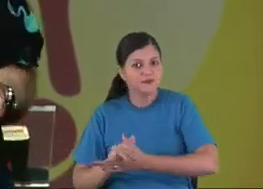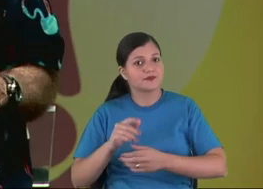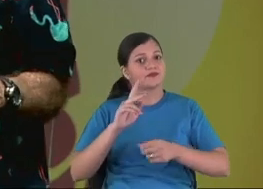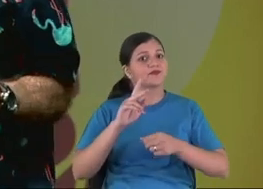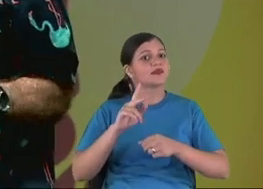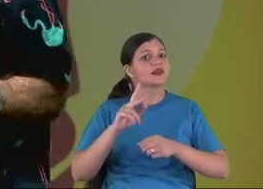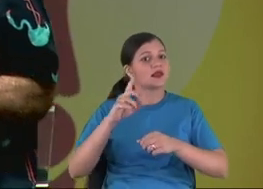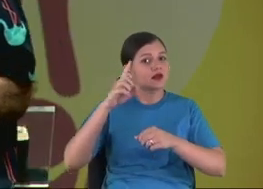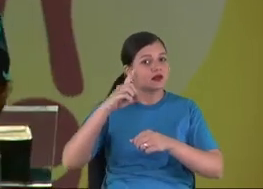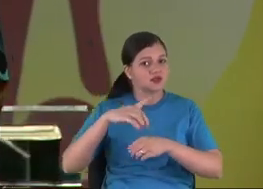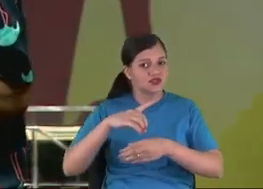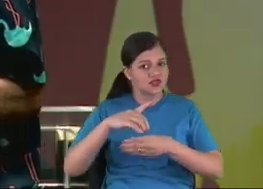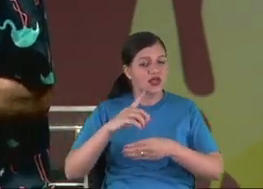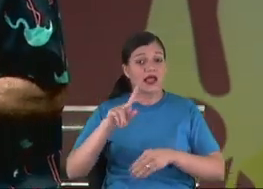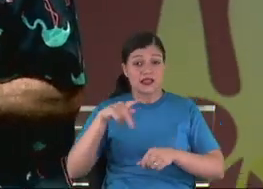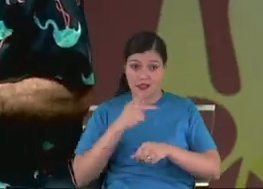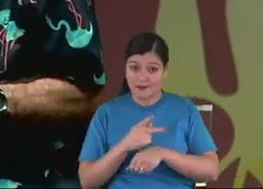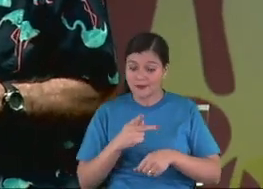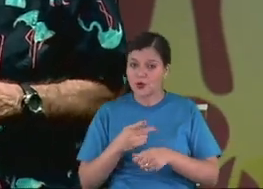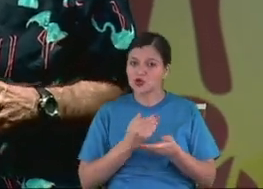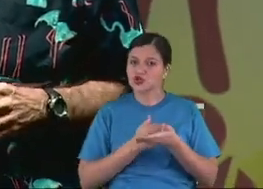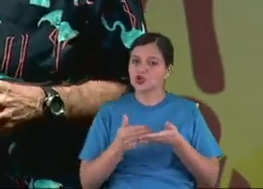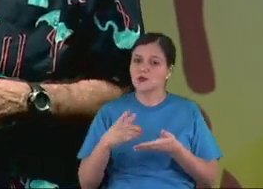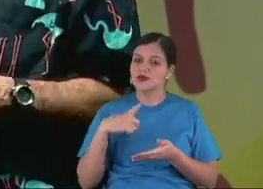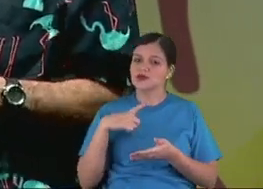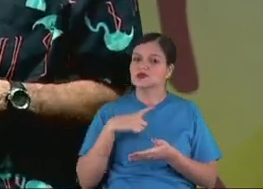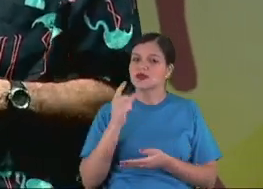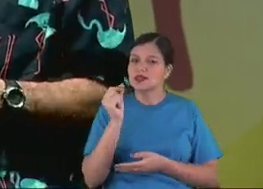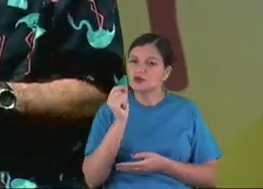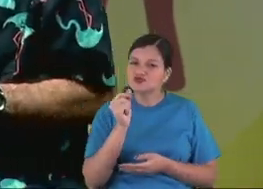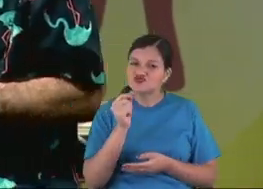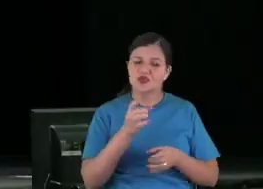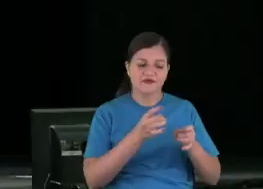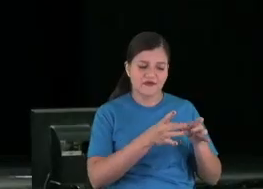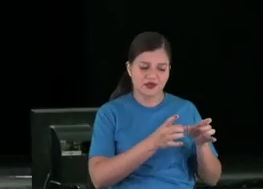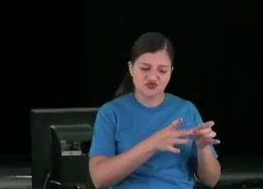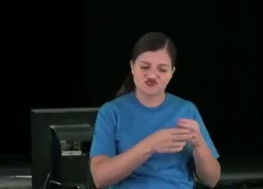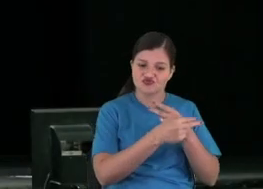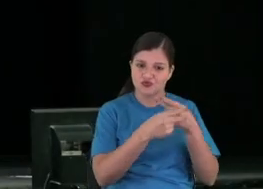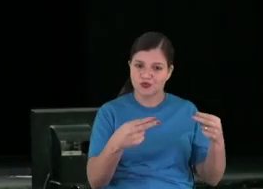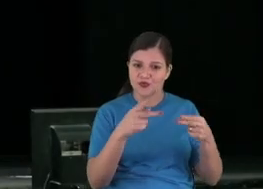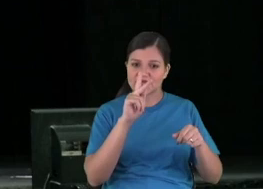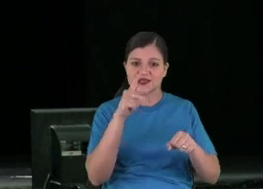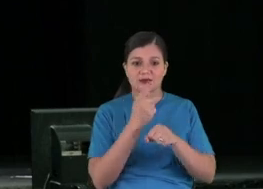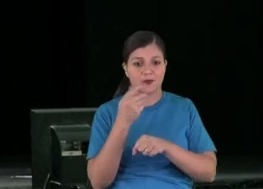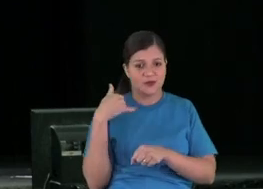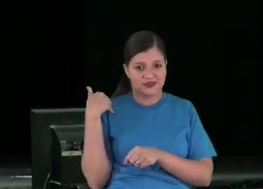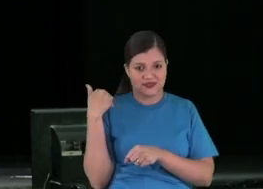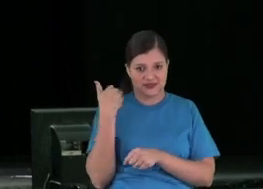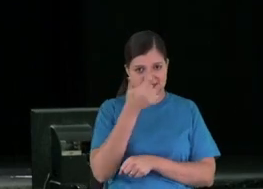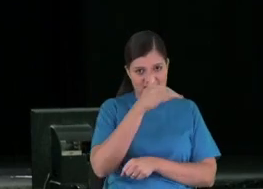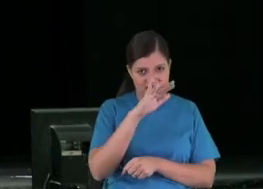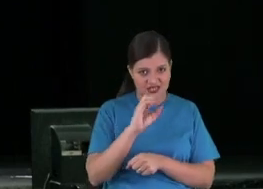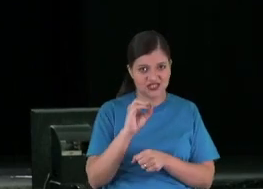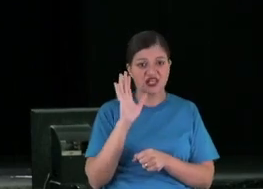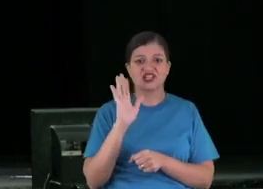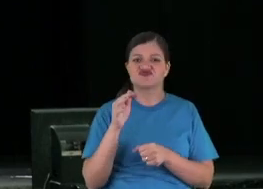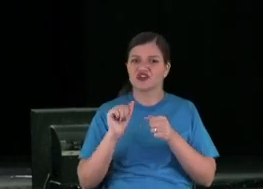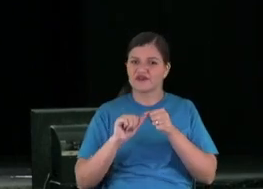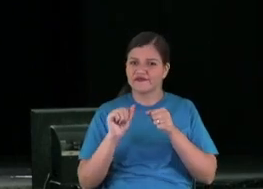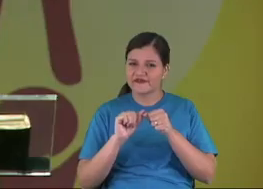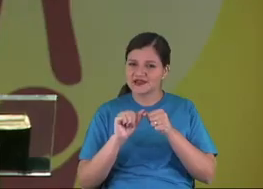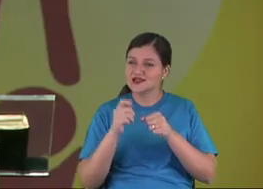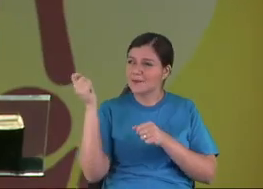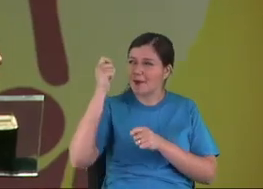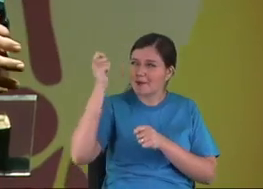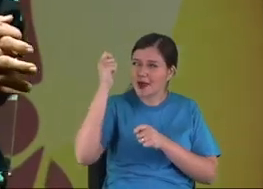Depois, quando eu comecei a ter minha rendazinha de venda de jatobá, né? Mais tarde, com 10 anos, já fazia umas casquetinhas, papagaio, vendia